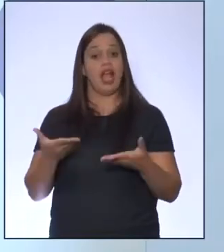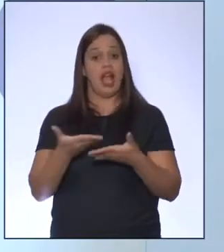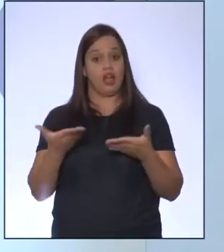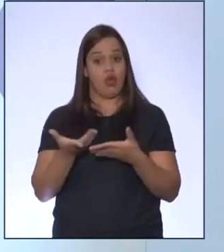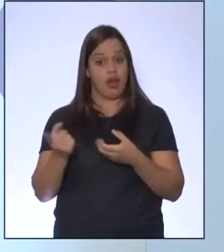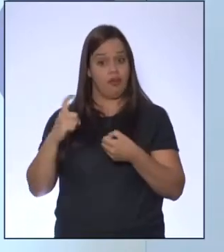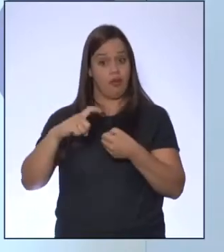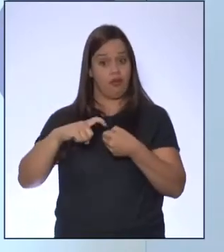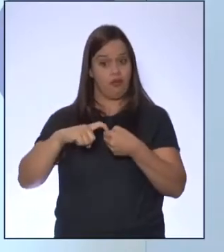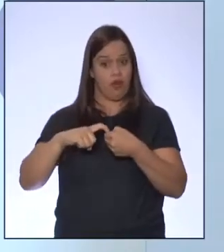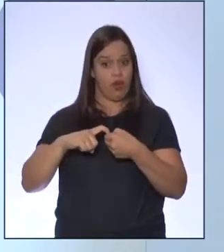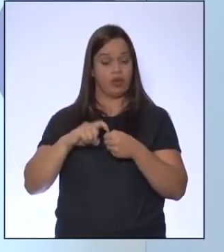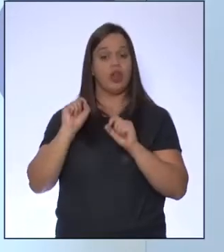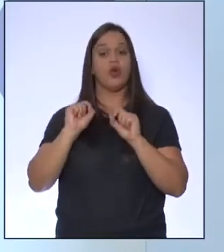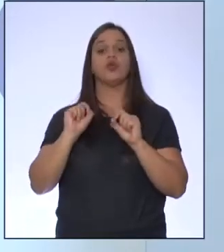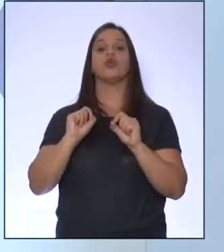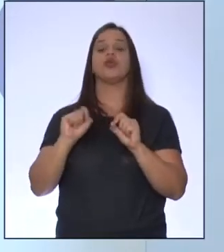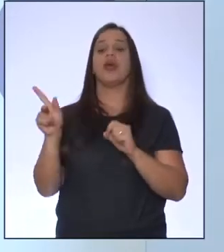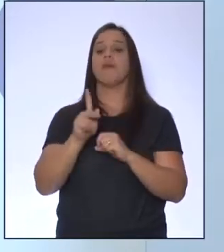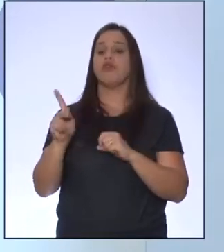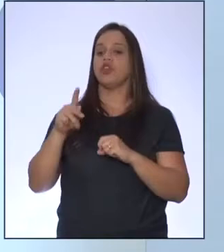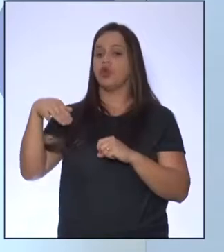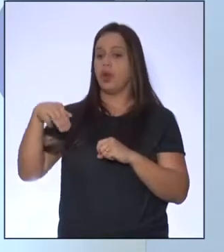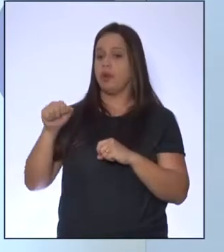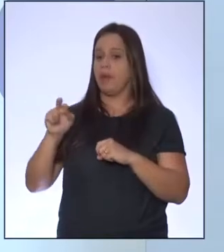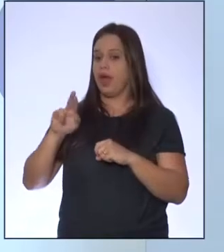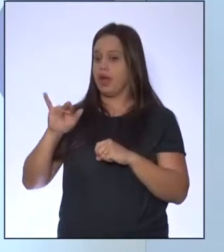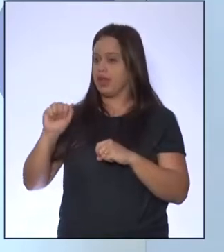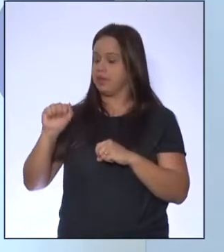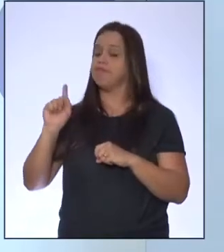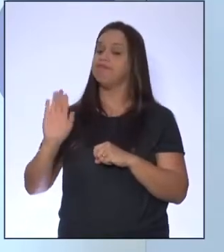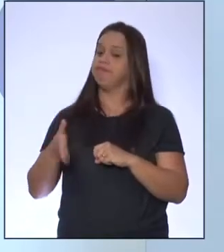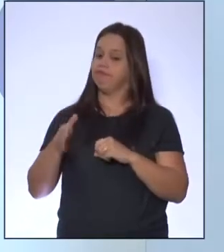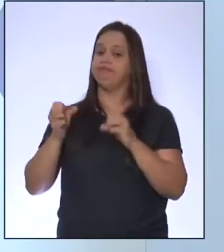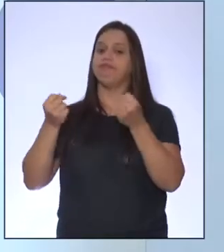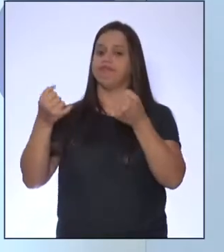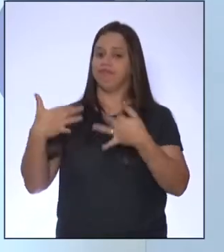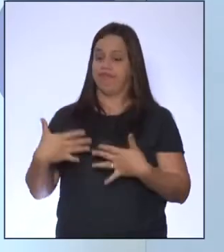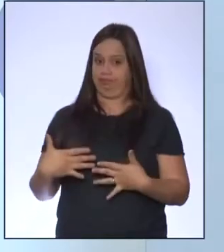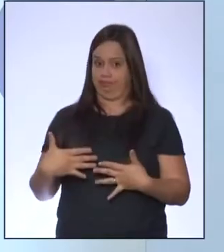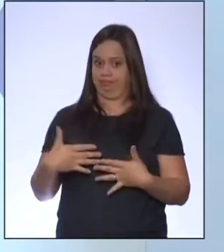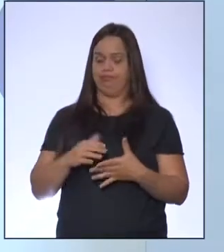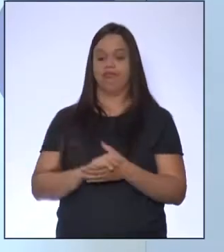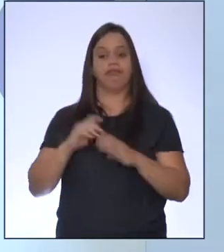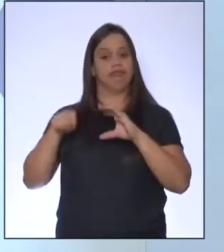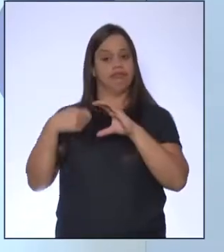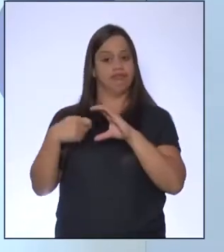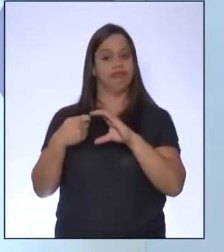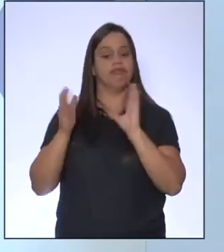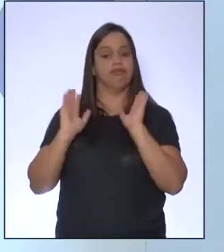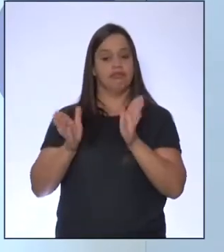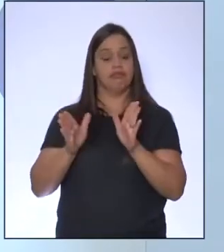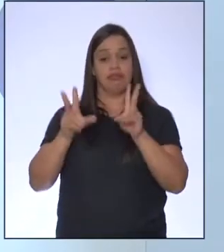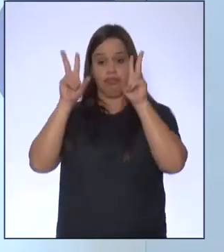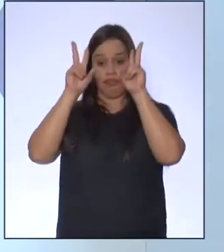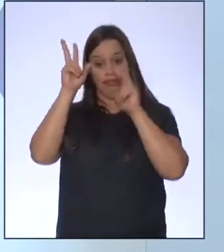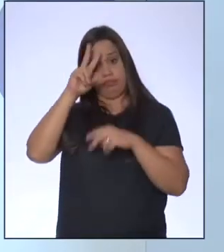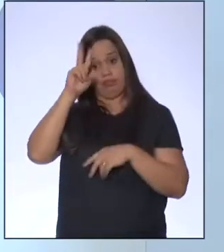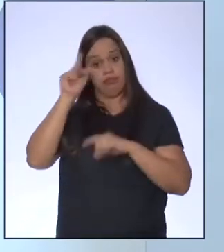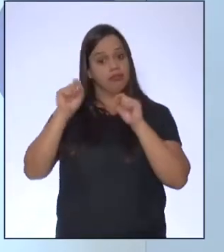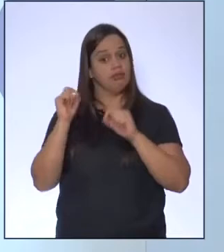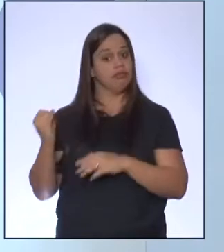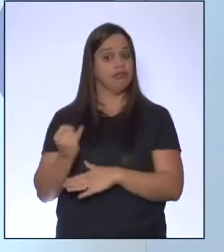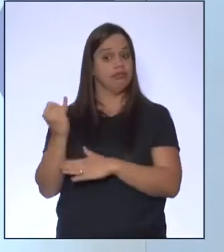pequena retomada do que a professora Mariana colocou aí para nós no vídeo, né? Lembrando que a temática do vídeo é a importância